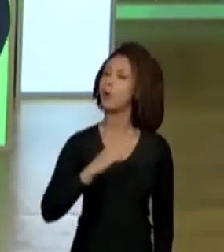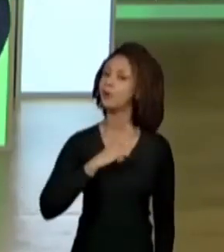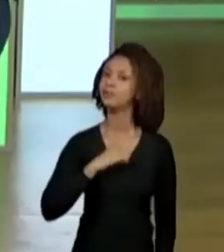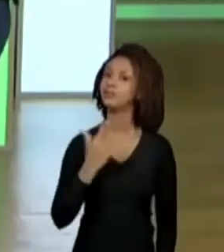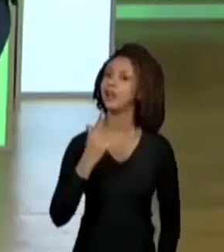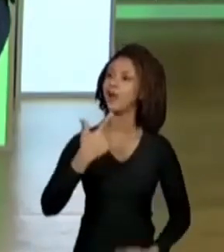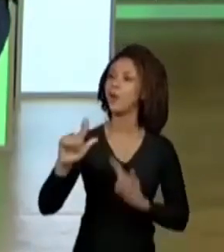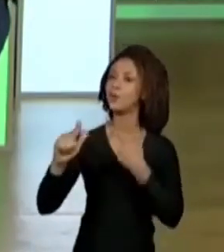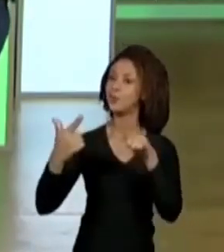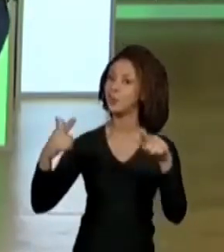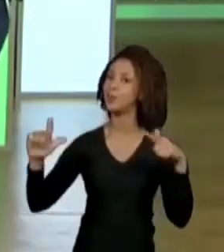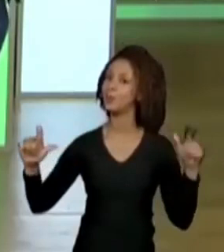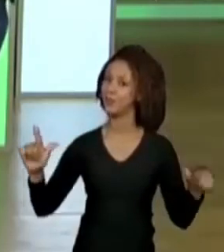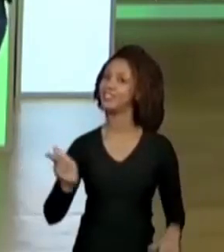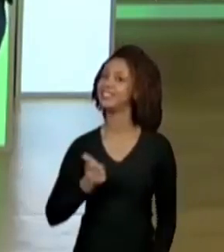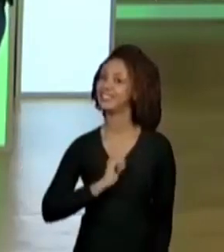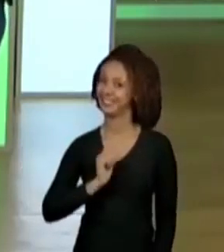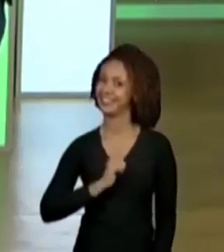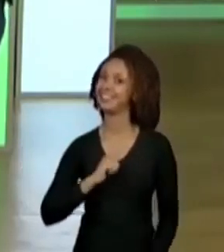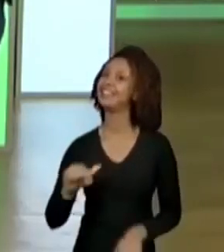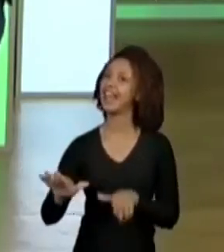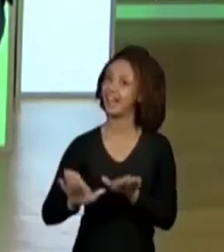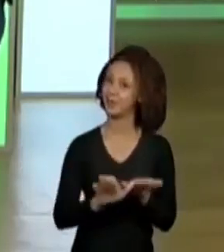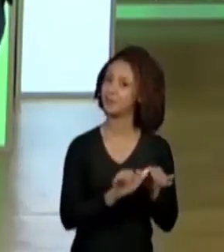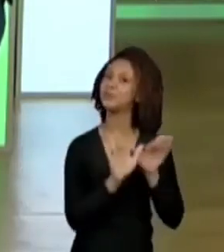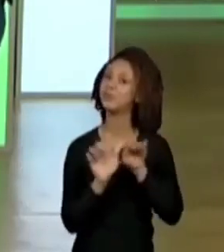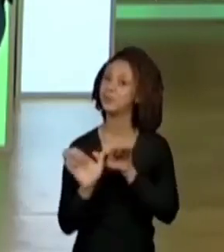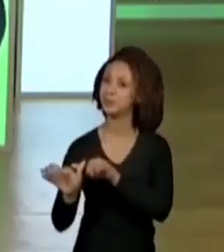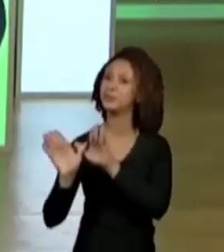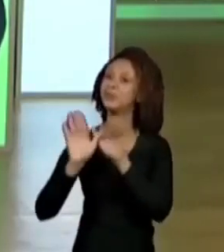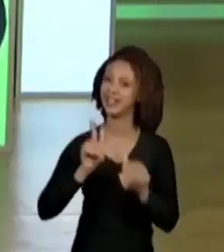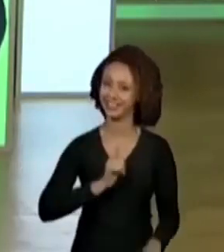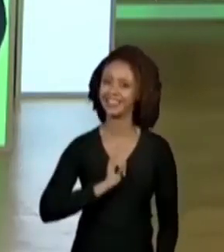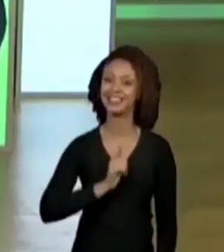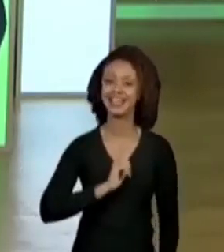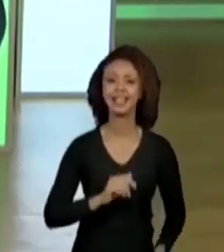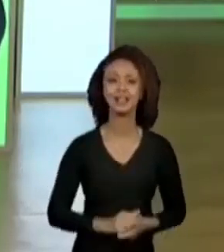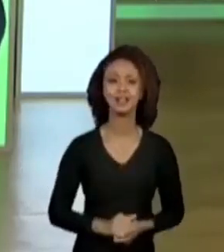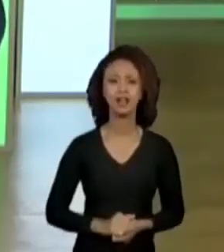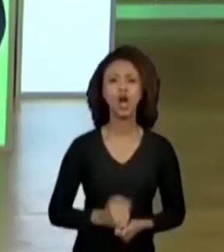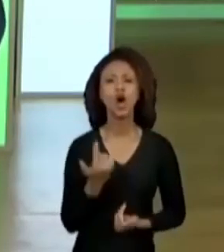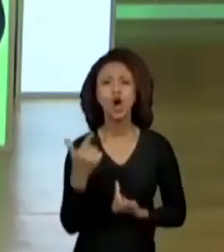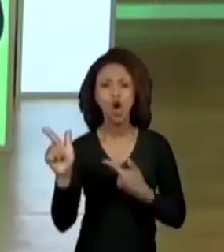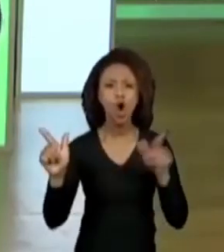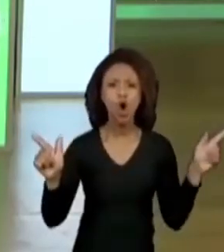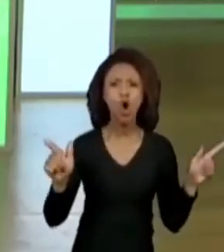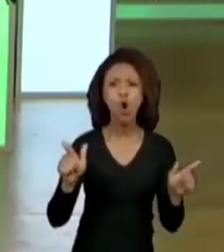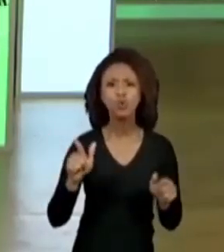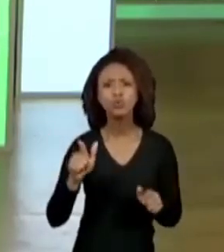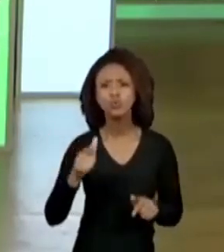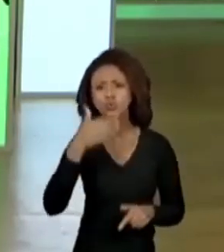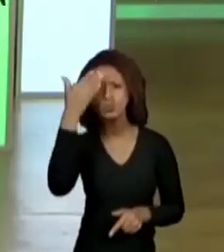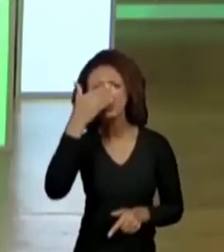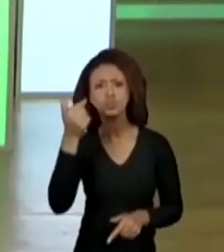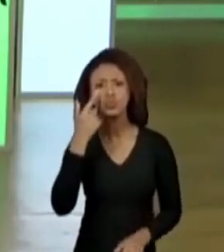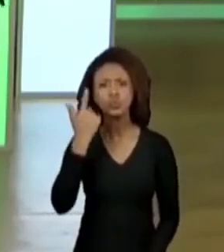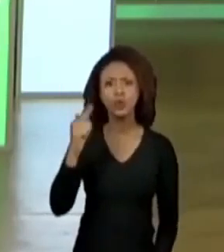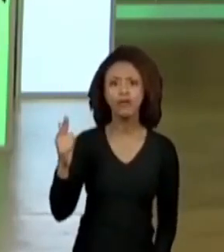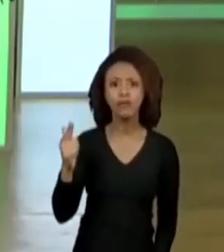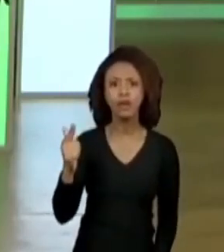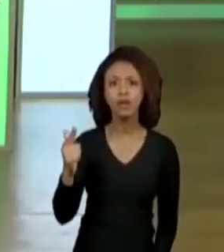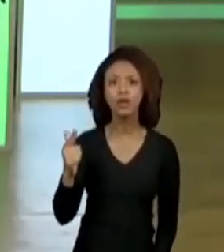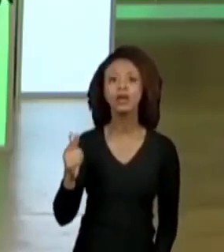de pássaros por aí. Então, olha só, tem alguma criança que não conhece? Eles colocaram?